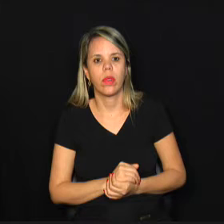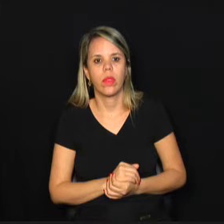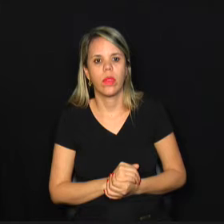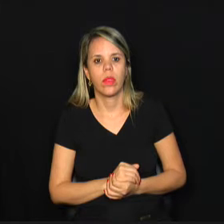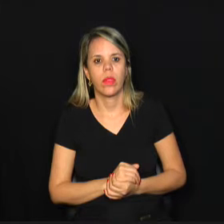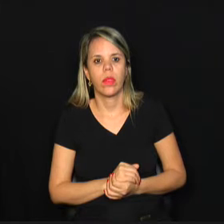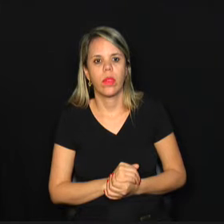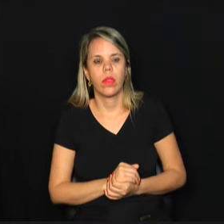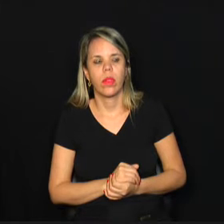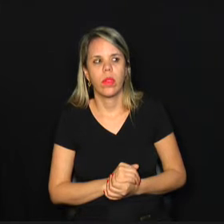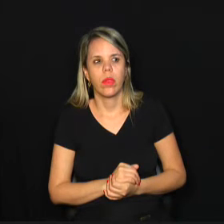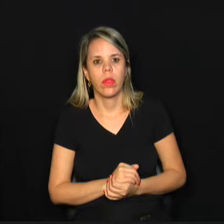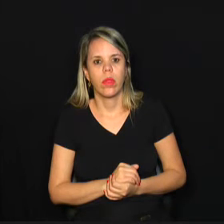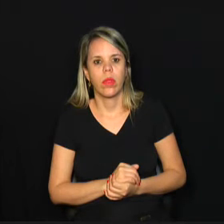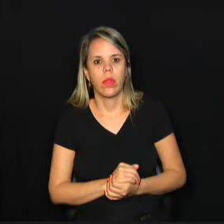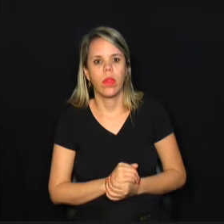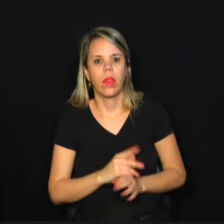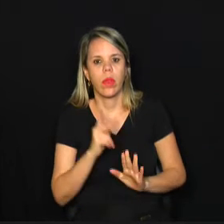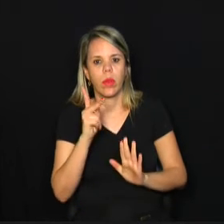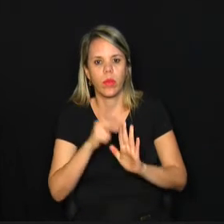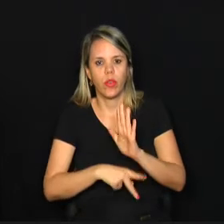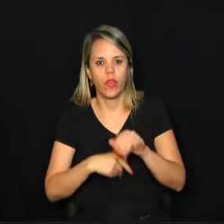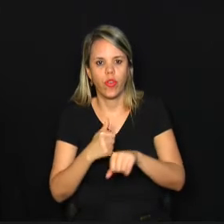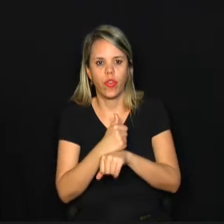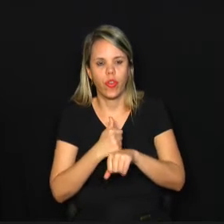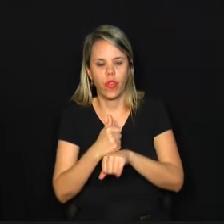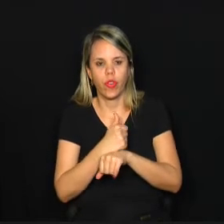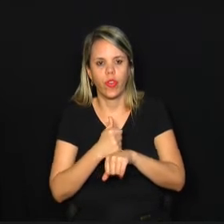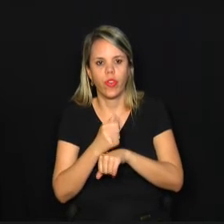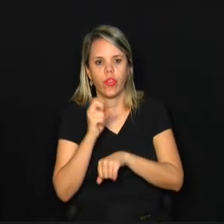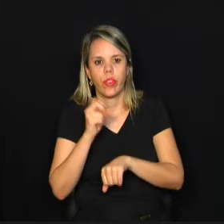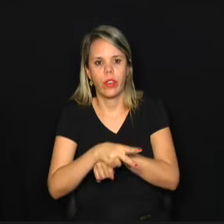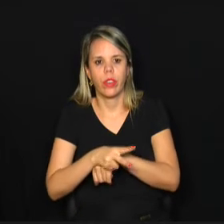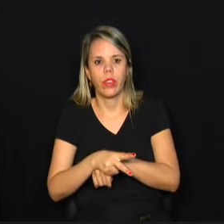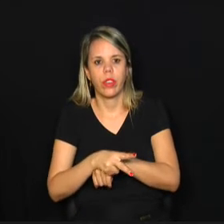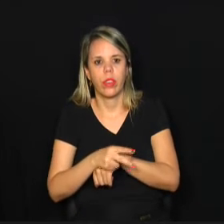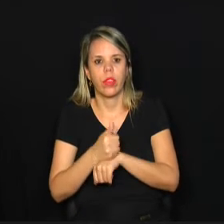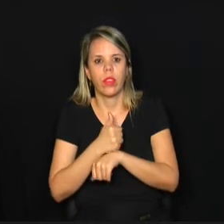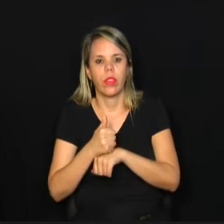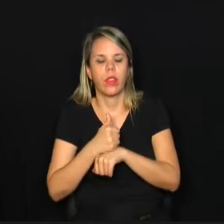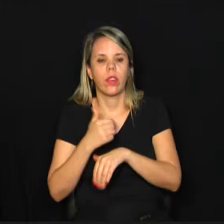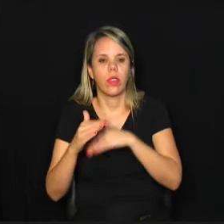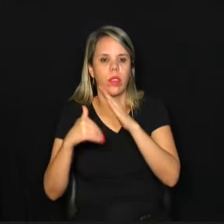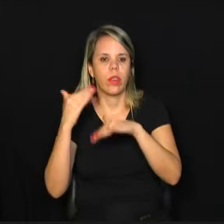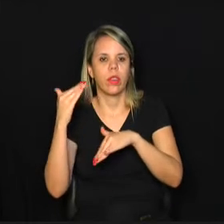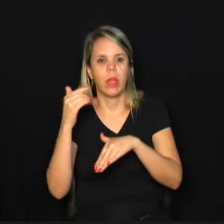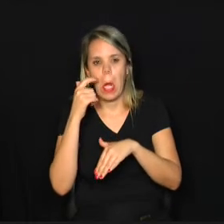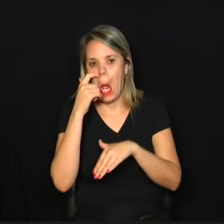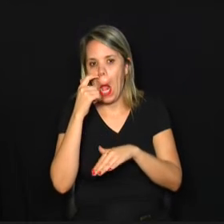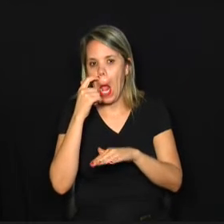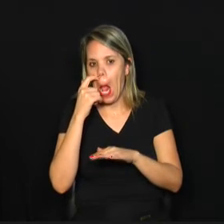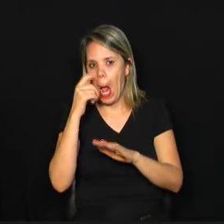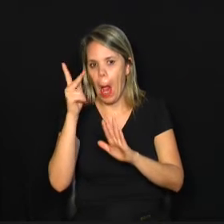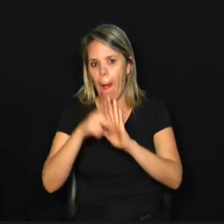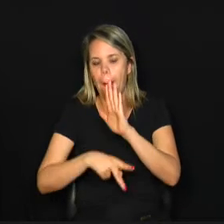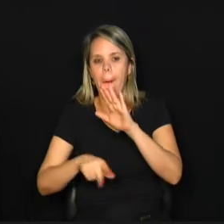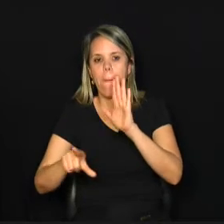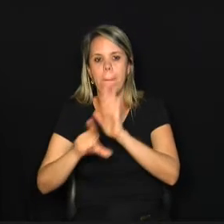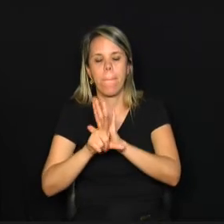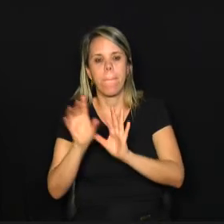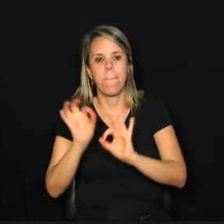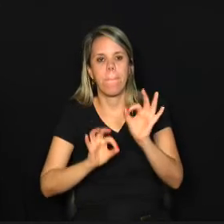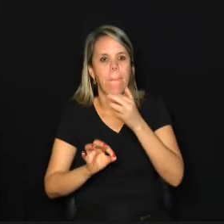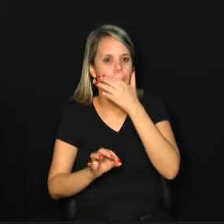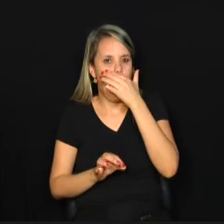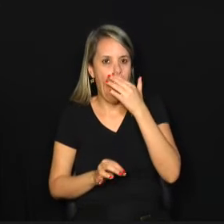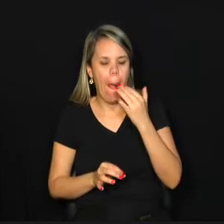plano de carreira, né? Na verdade, não é nem de um plano de carreira, mas da construção de um projeto de lei que vai organizar